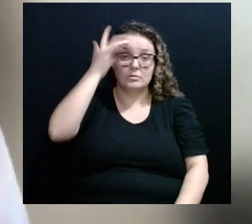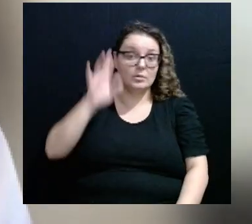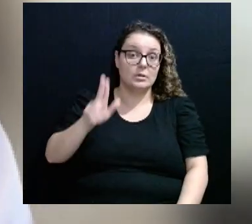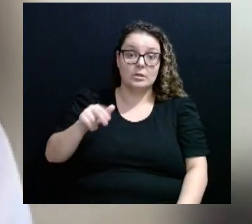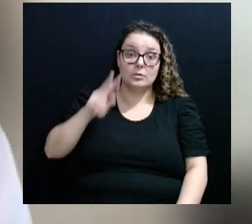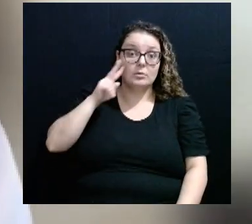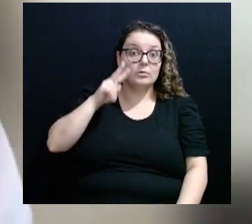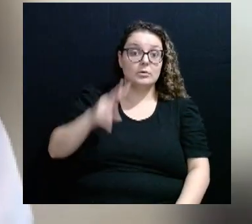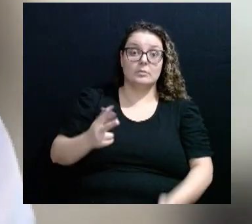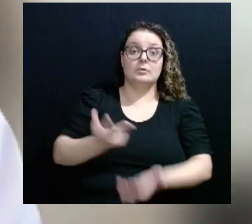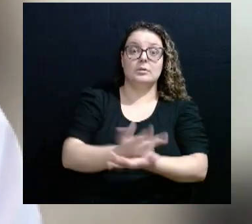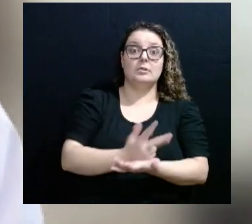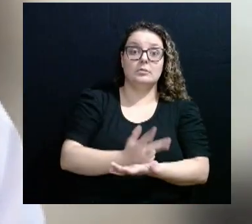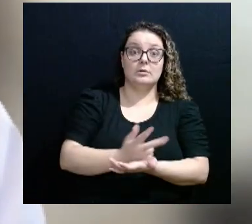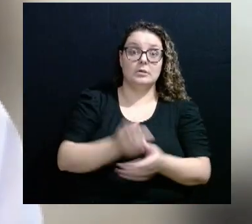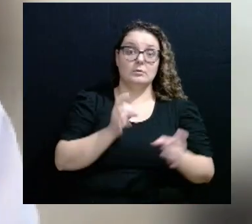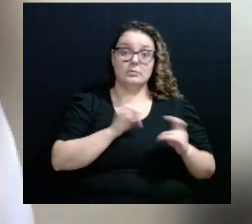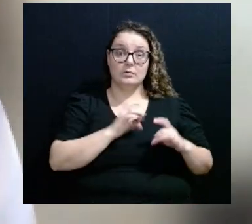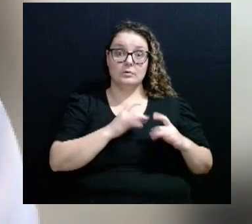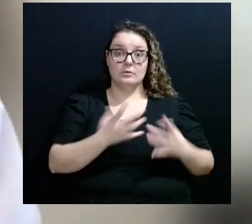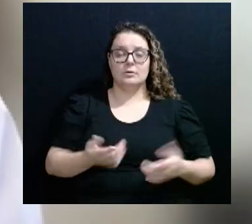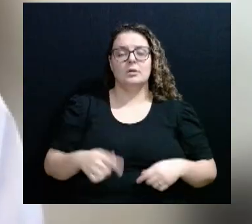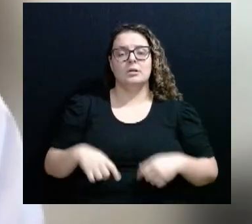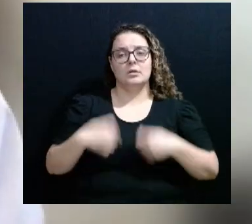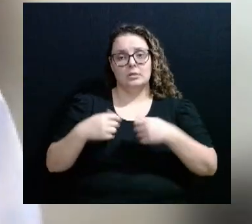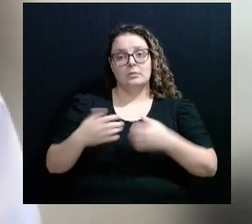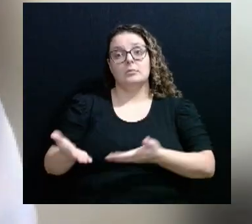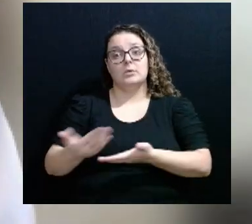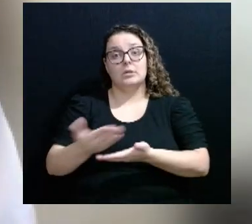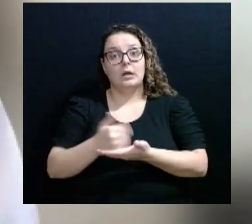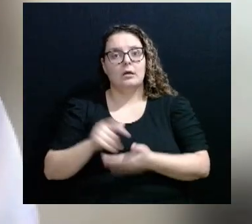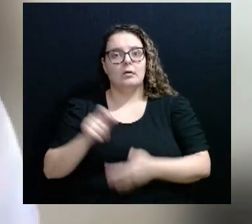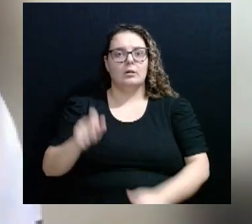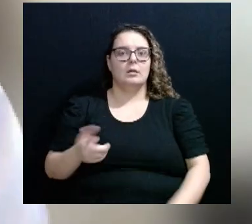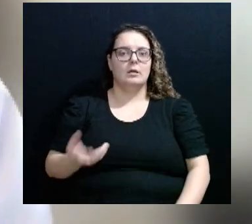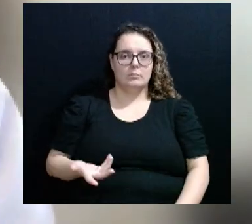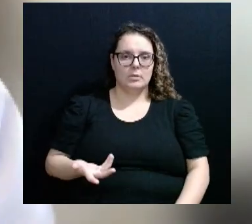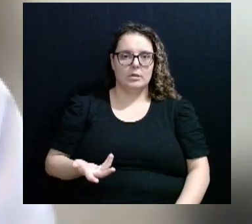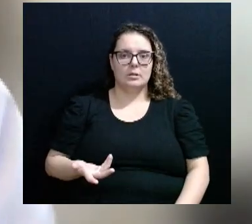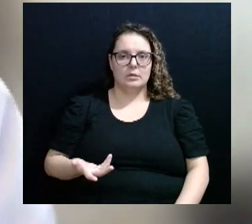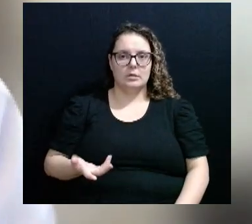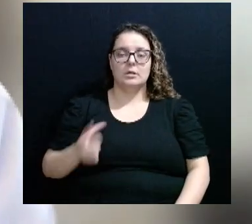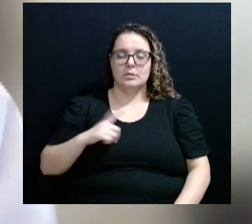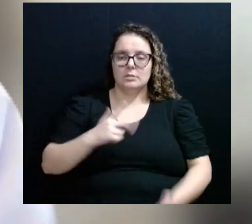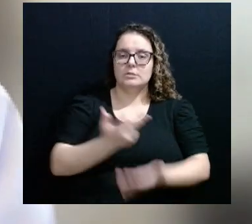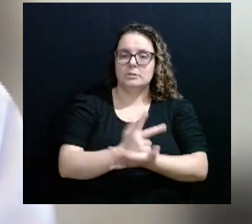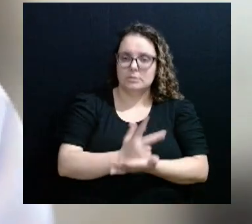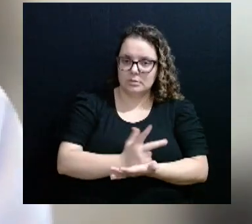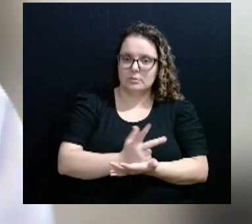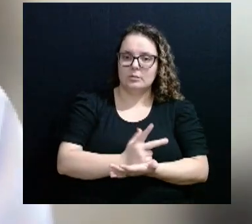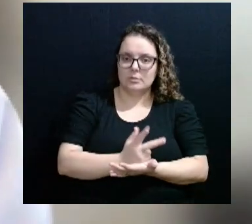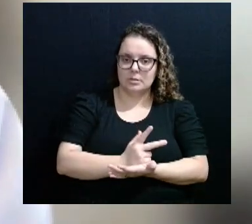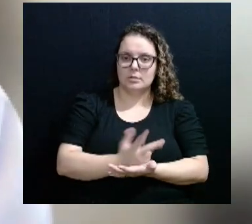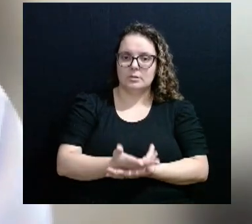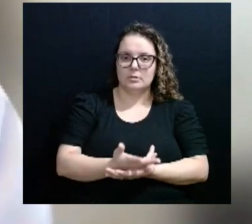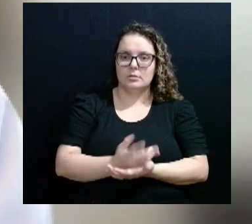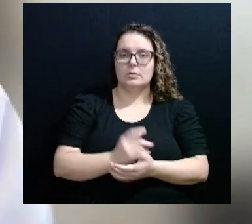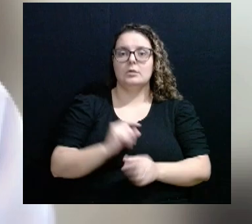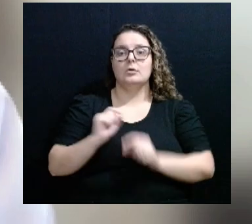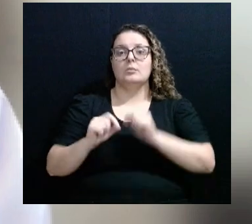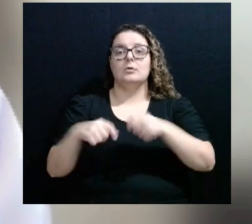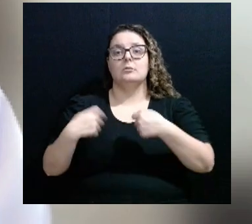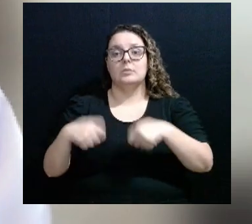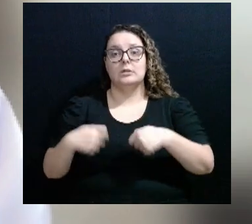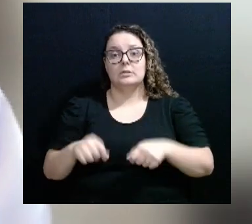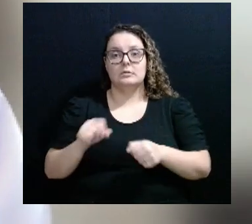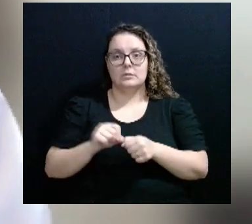não sabe, que nunca viu, que fica com medo. E você precisa acolher a pessoa que está tendo uma convulsão, né?